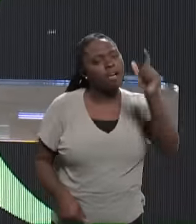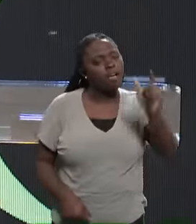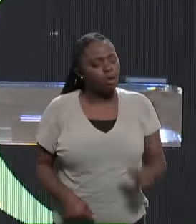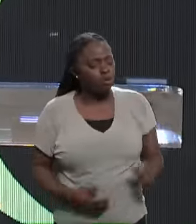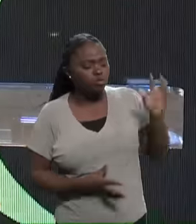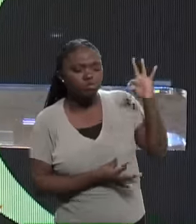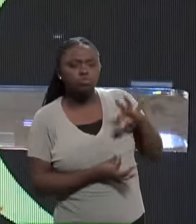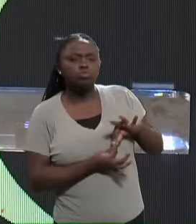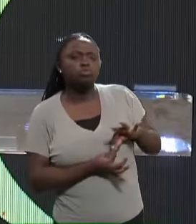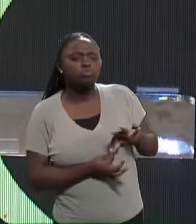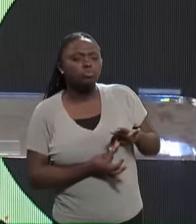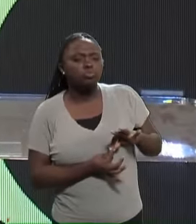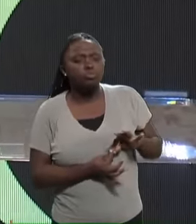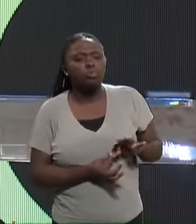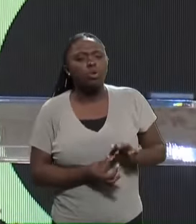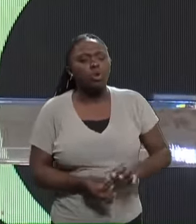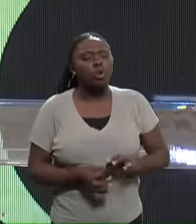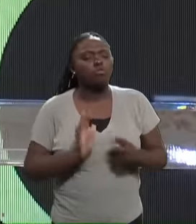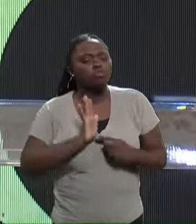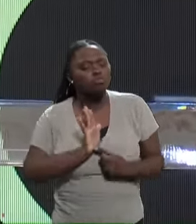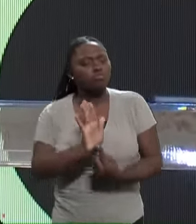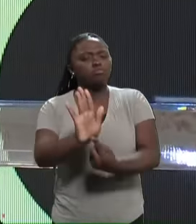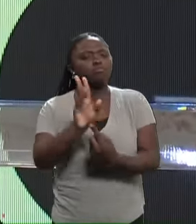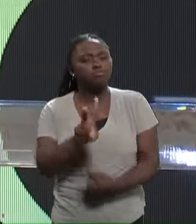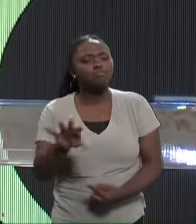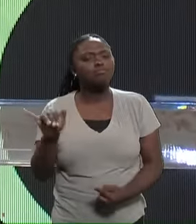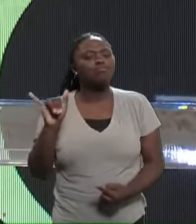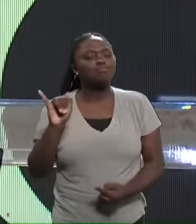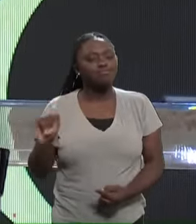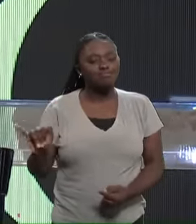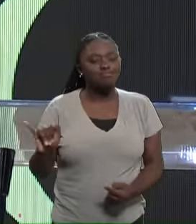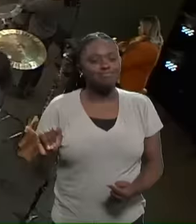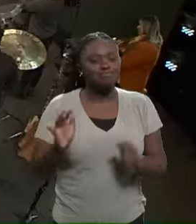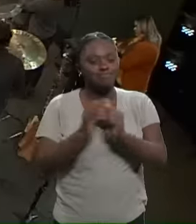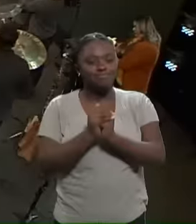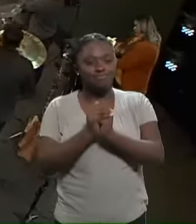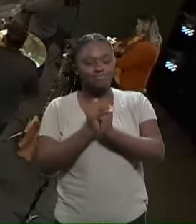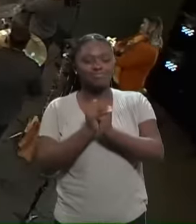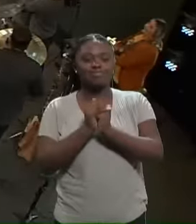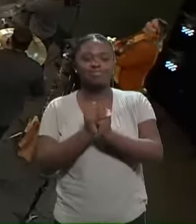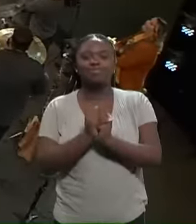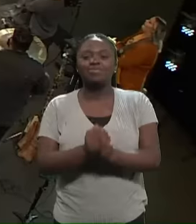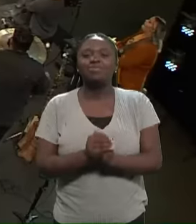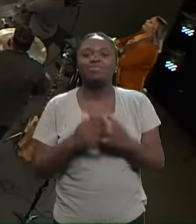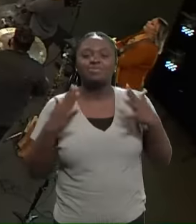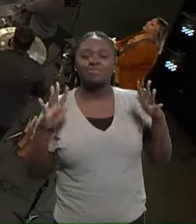espírito. Se expressa, se manifiesta. Abre tu.